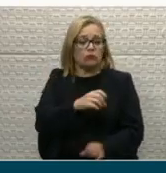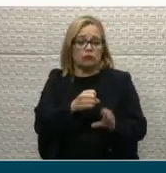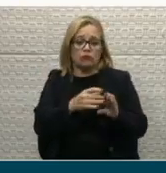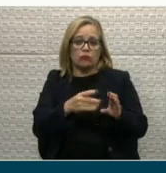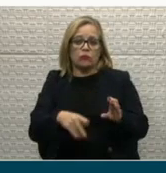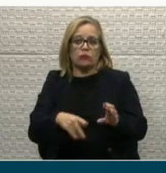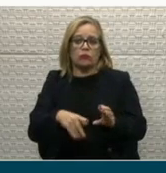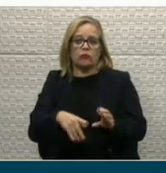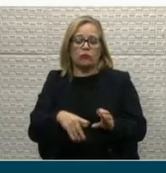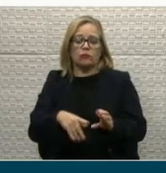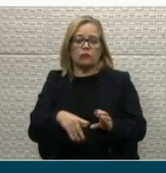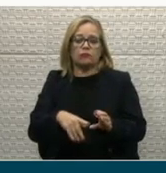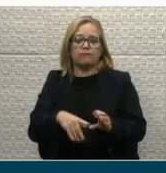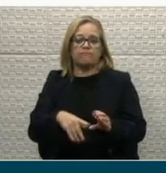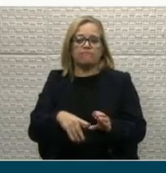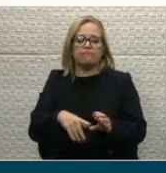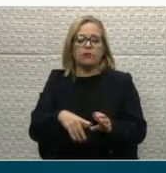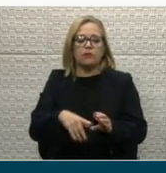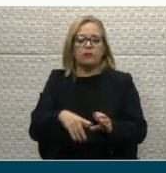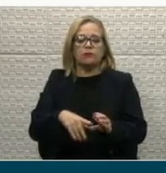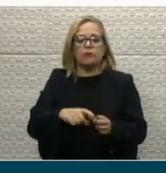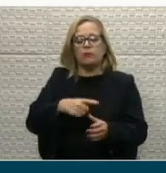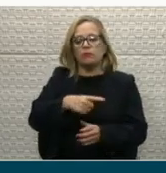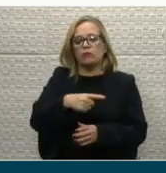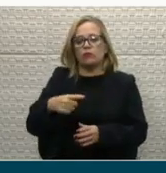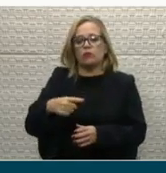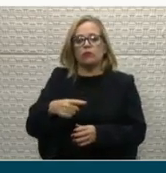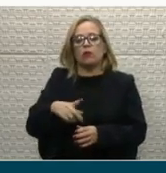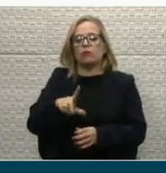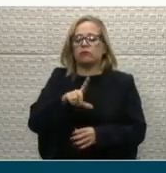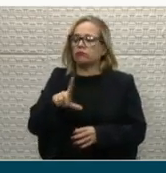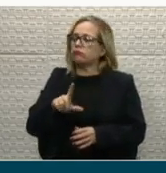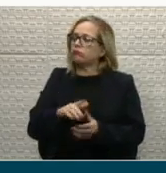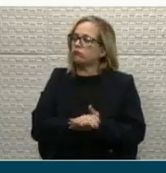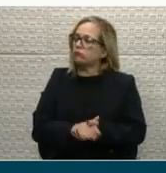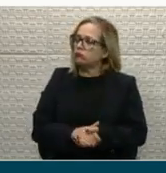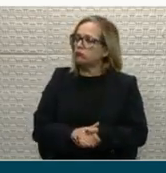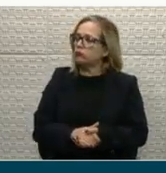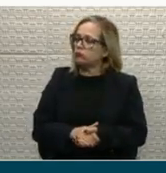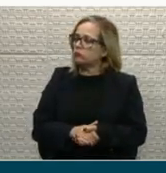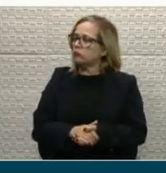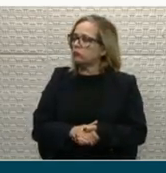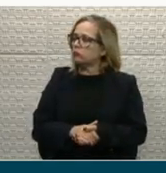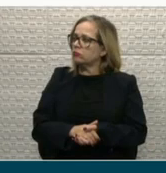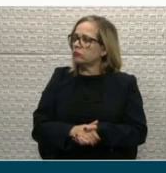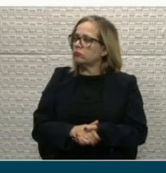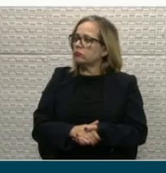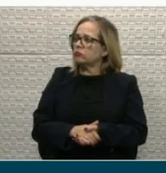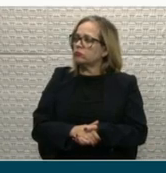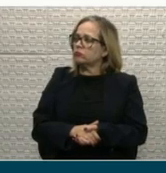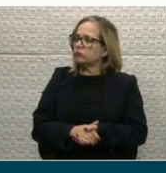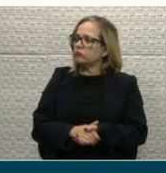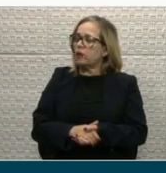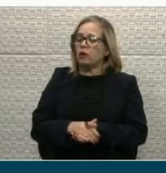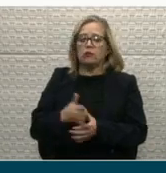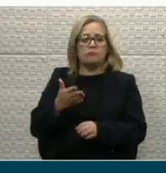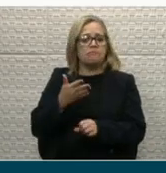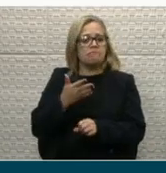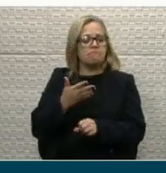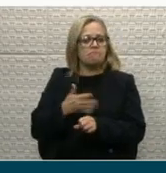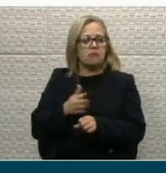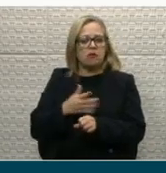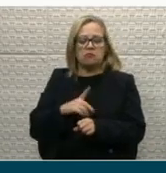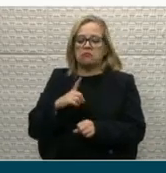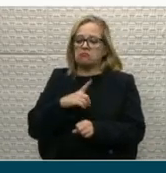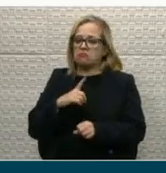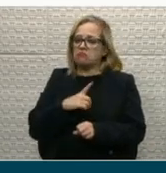ocupam a diagonal principal, eu vou subtrair lambda. Então, esse é um dispositivo prático que nós temos